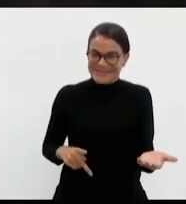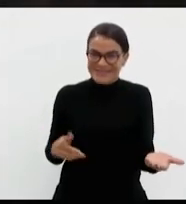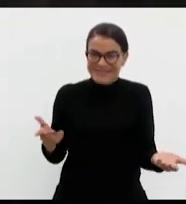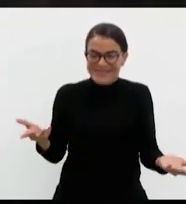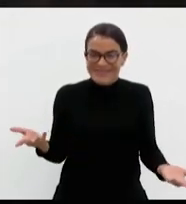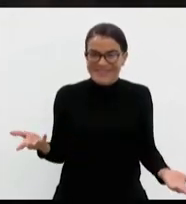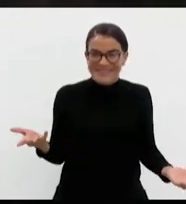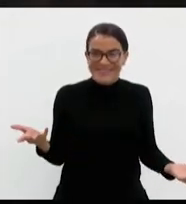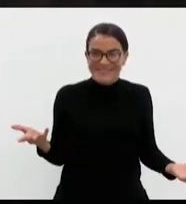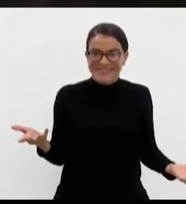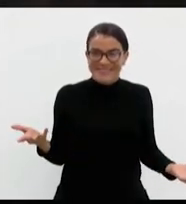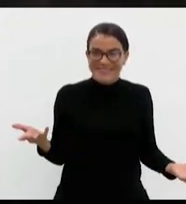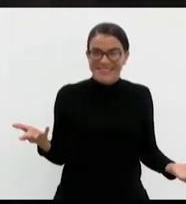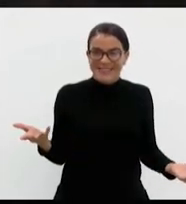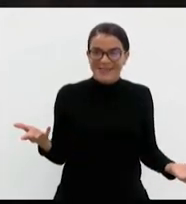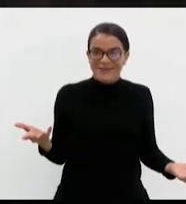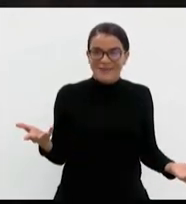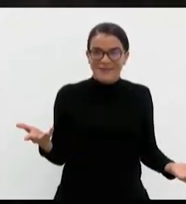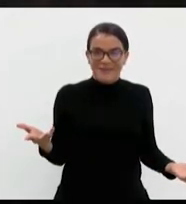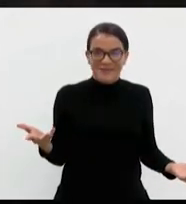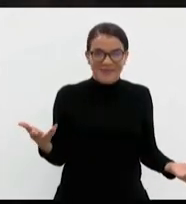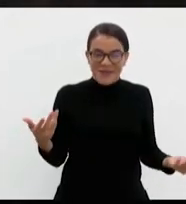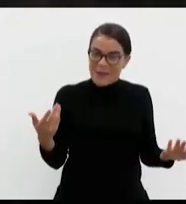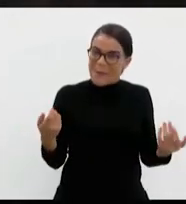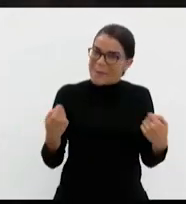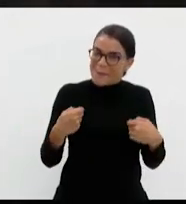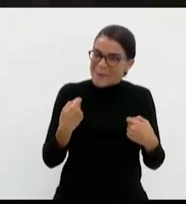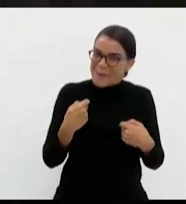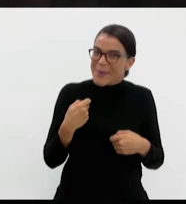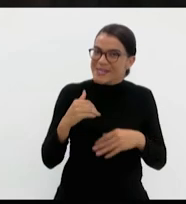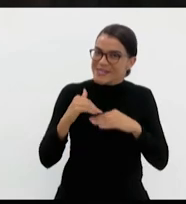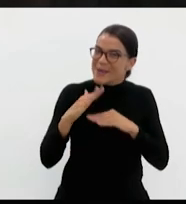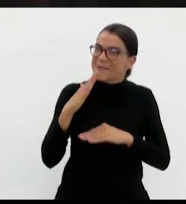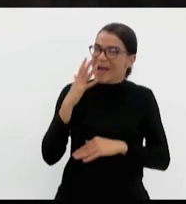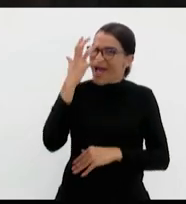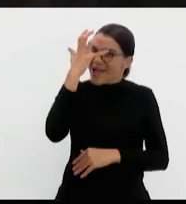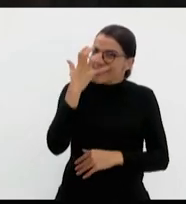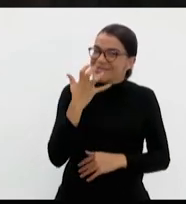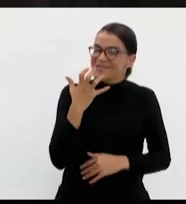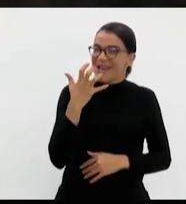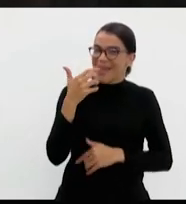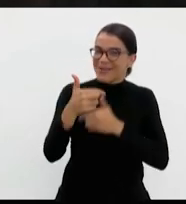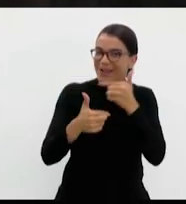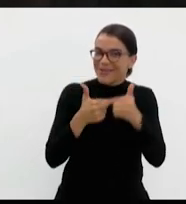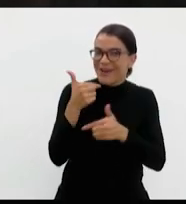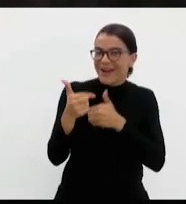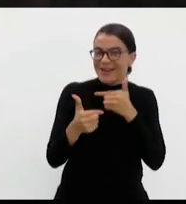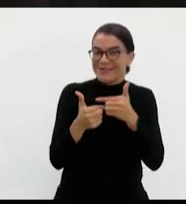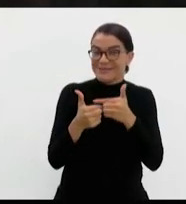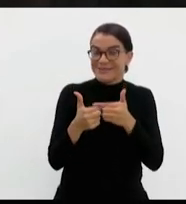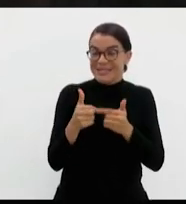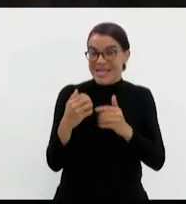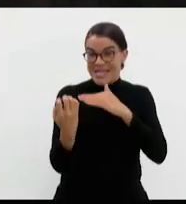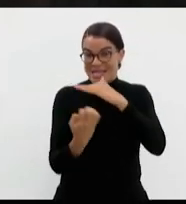preciso que haja seriedade. Se Águas do Rio